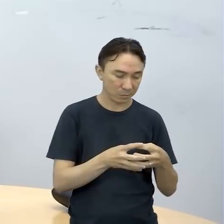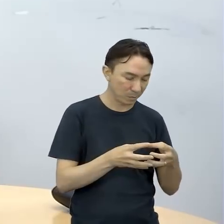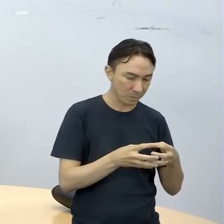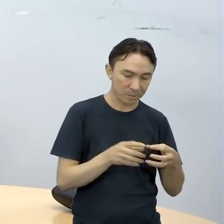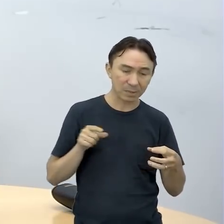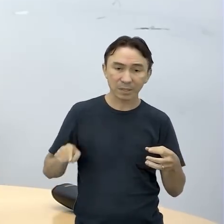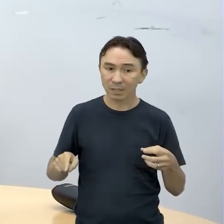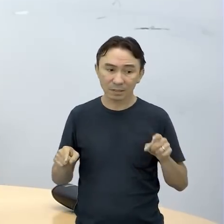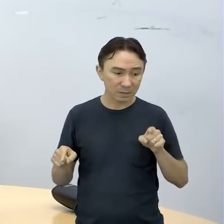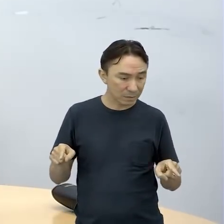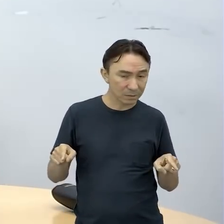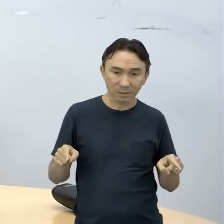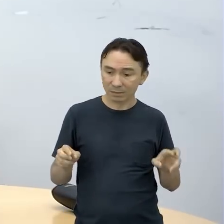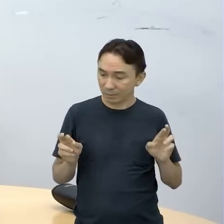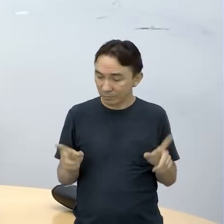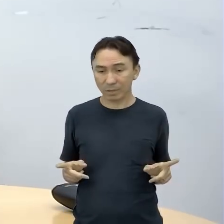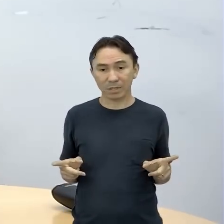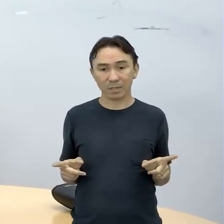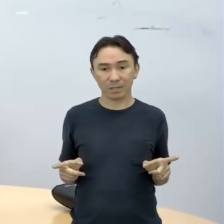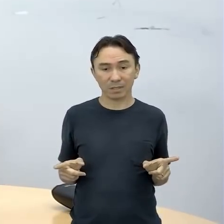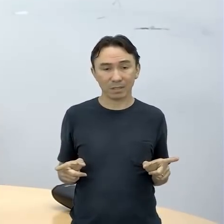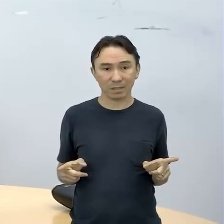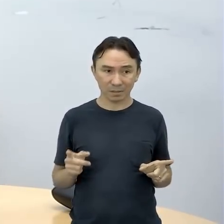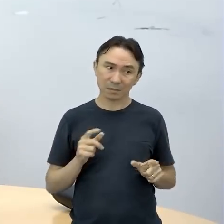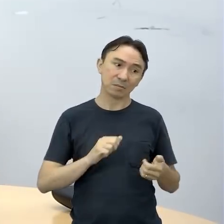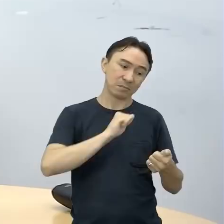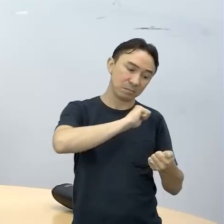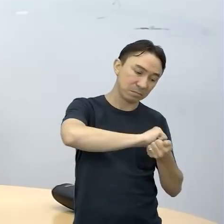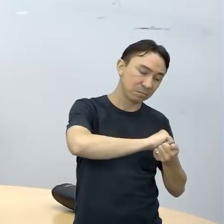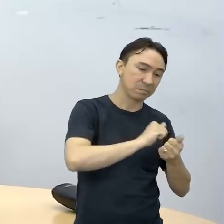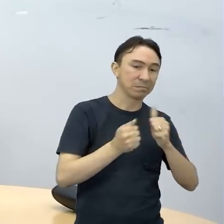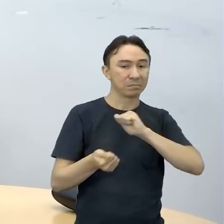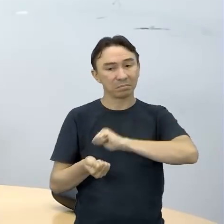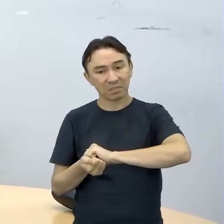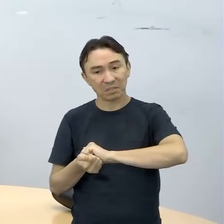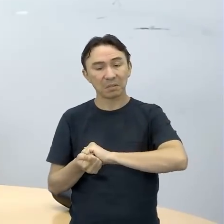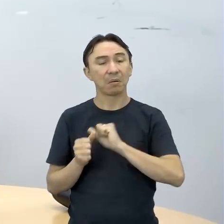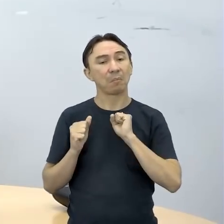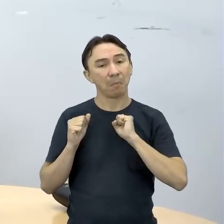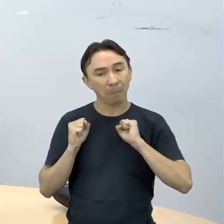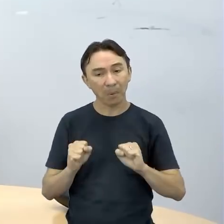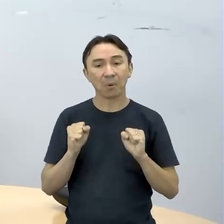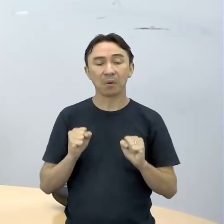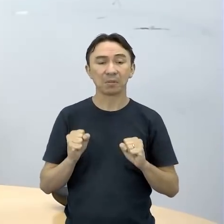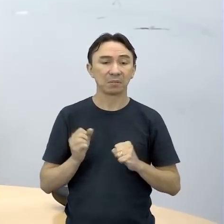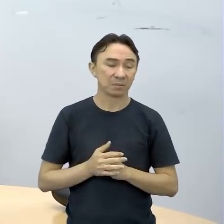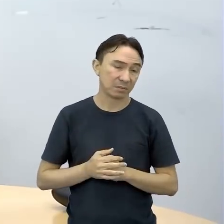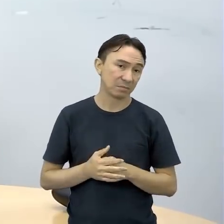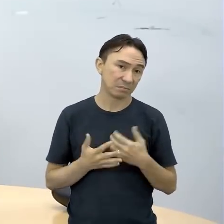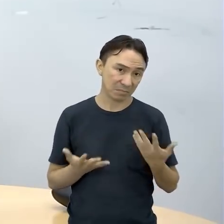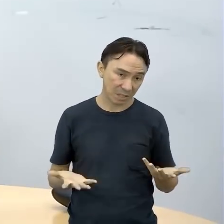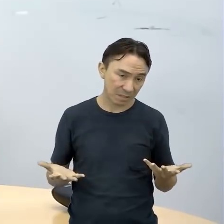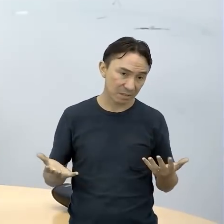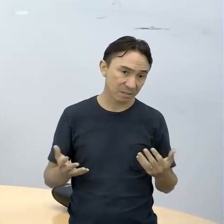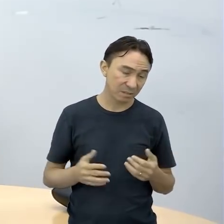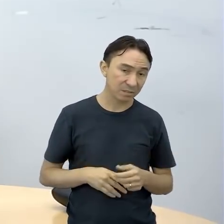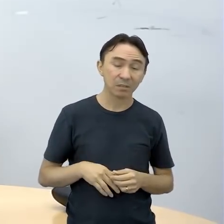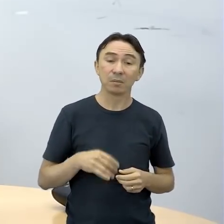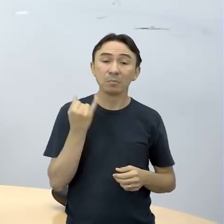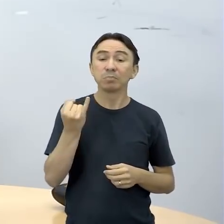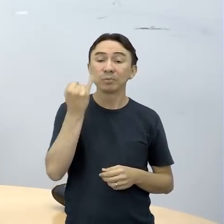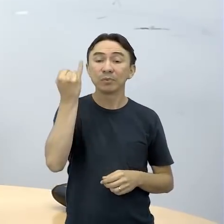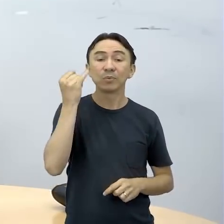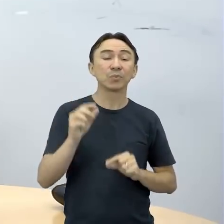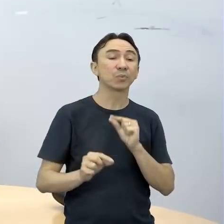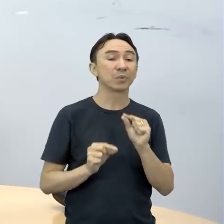essas duas turmas reagem de maneira diferente, né? Tem diferentes maturidades, tem diferentes inclinações. O importante